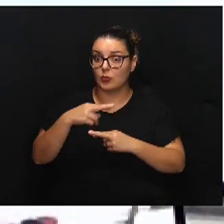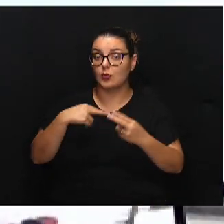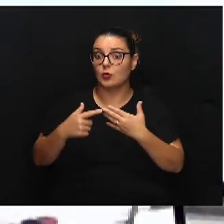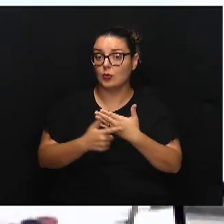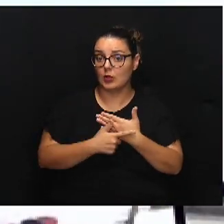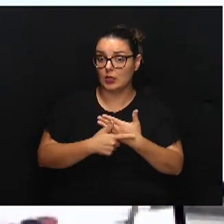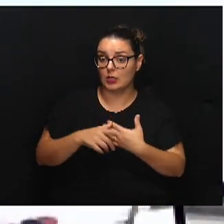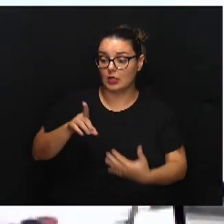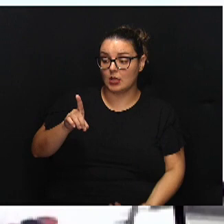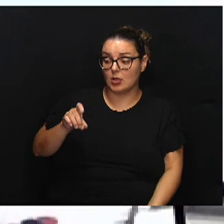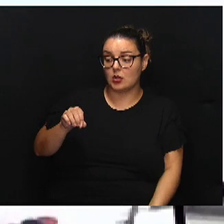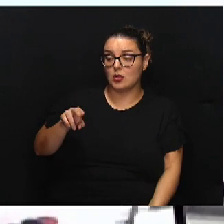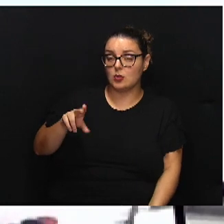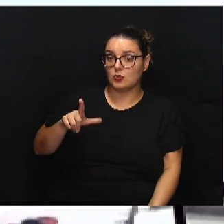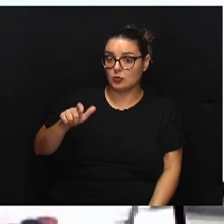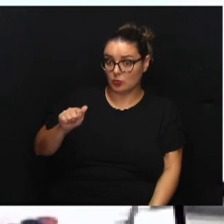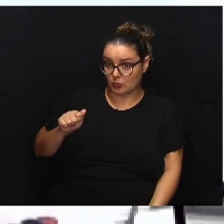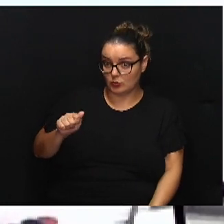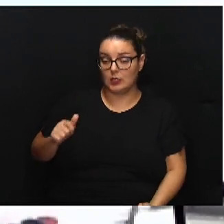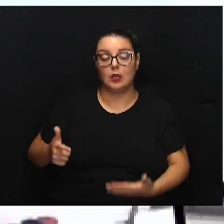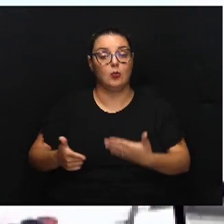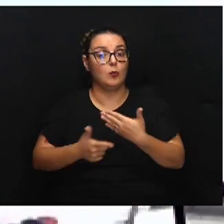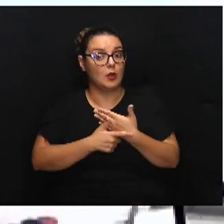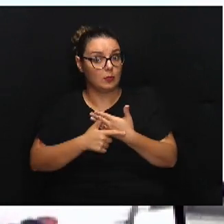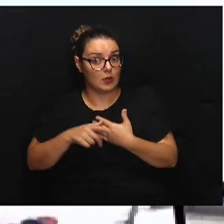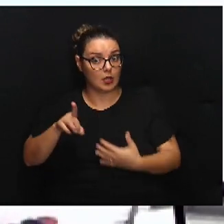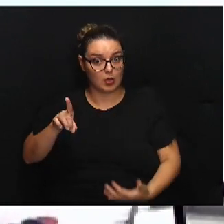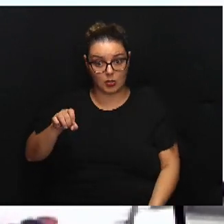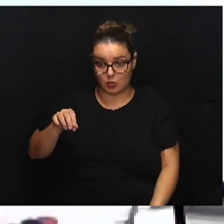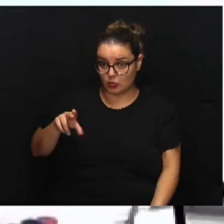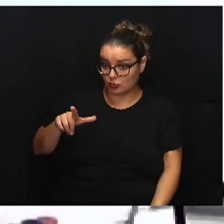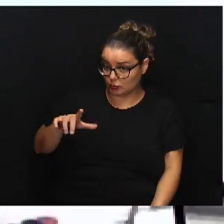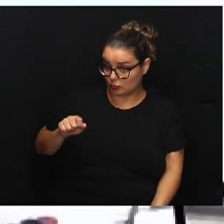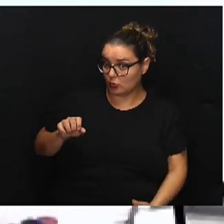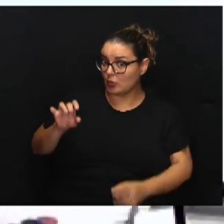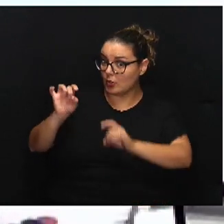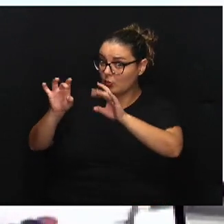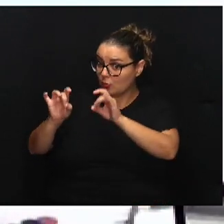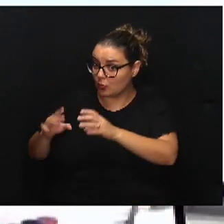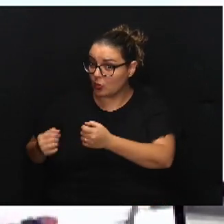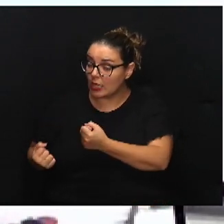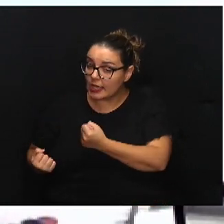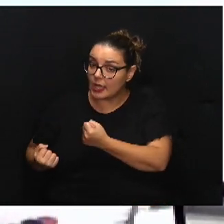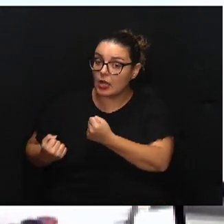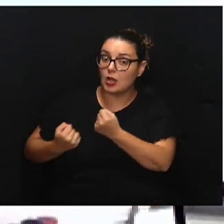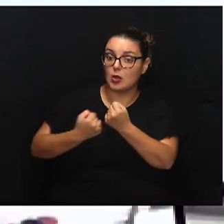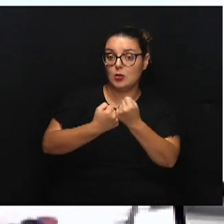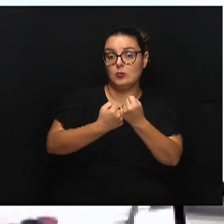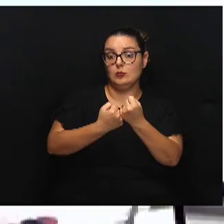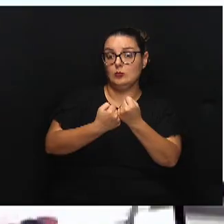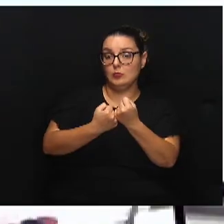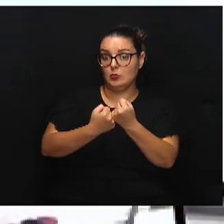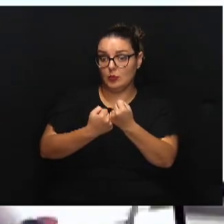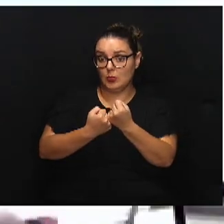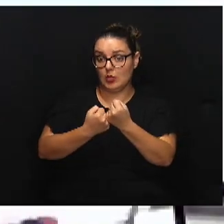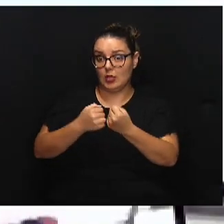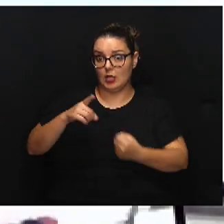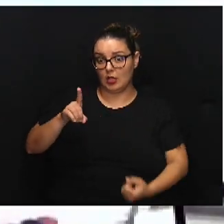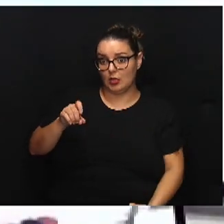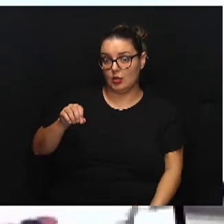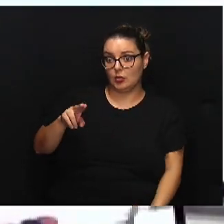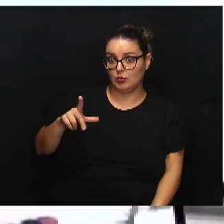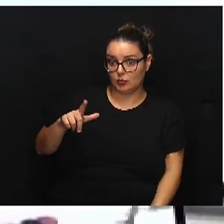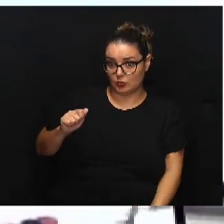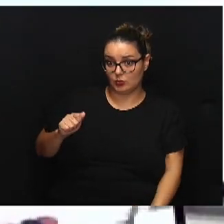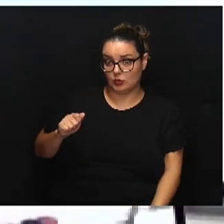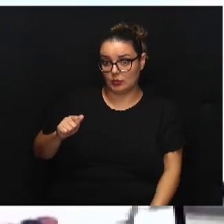da doula. Tá. O papel da doula é exclusivo de apoio e a doula, vamos dizer assim,